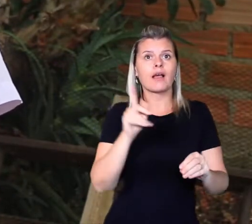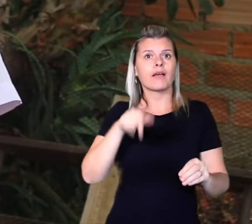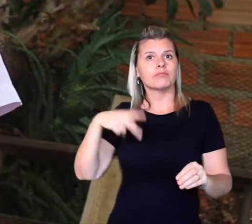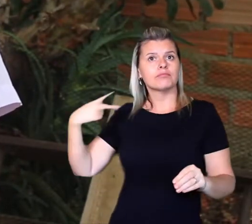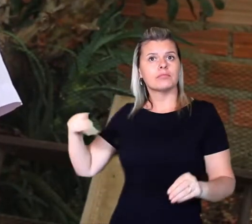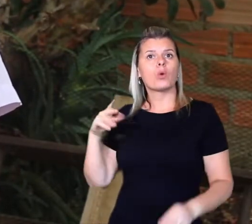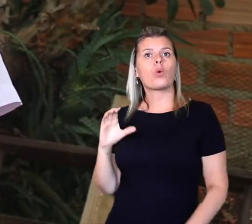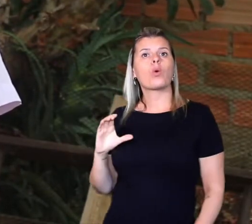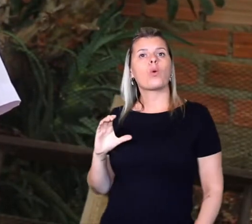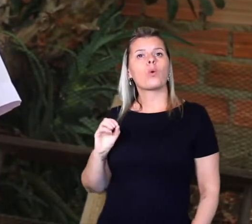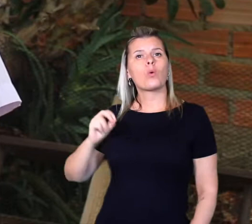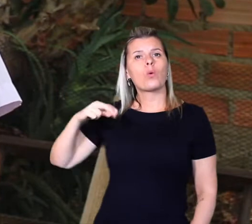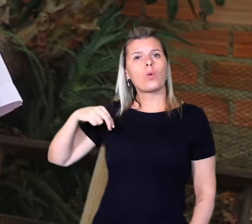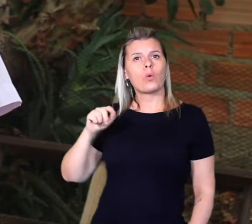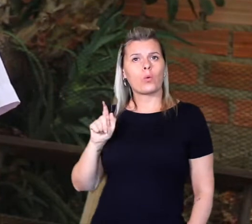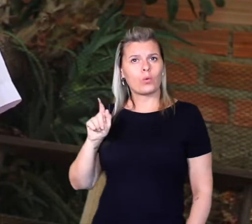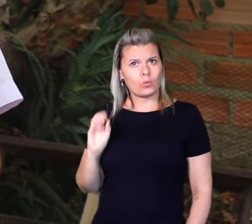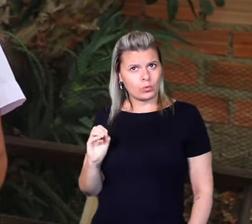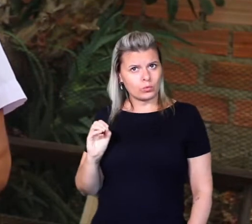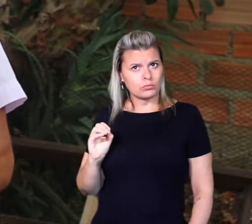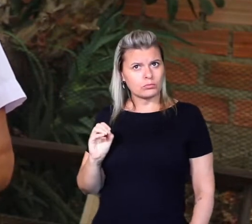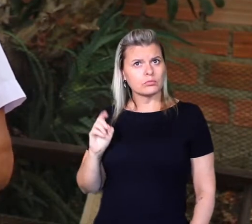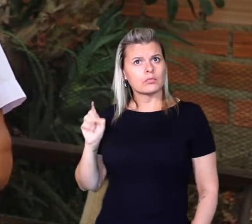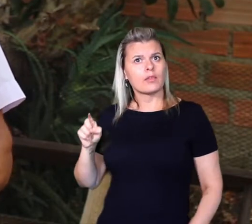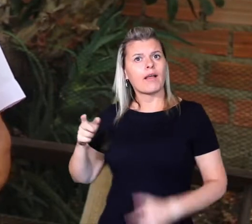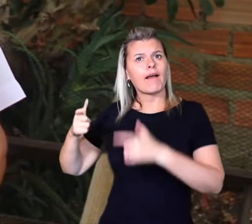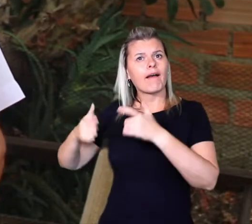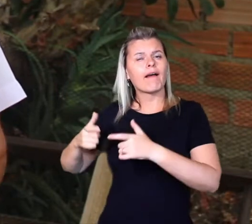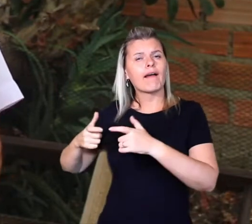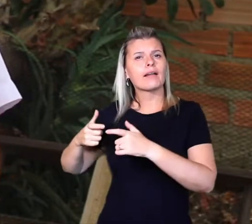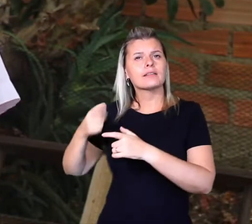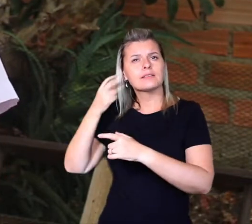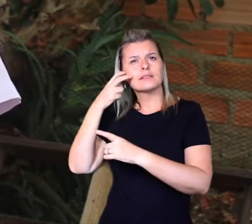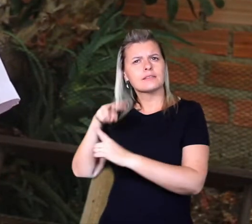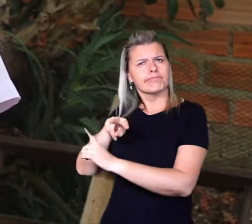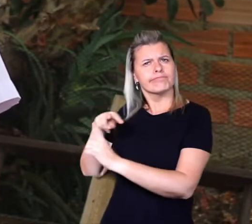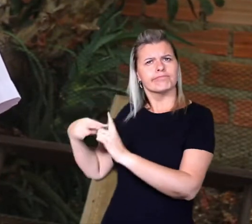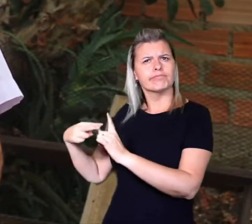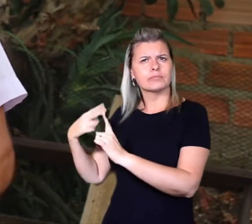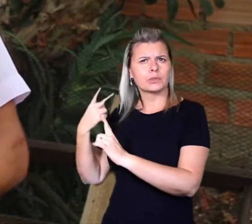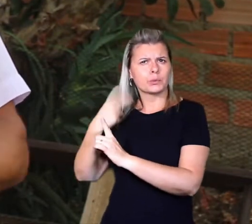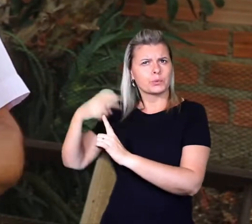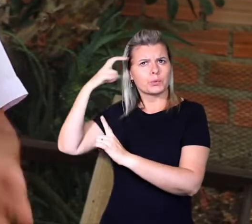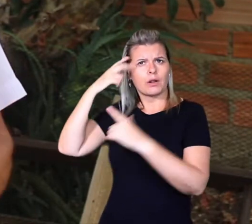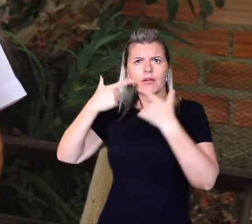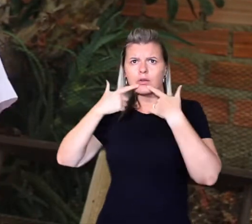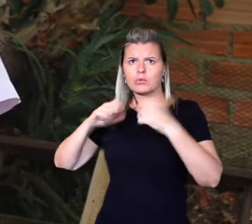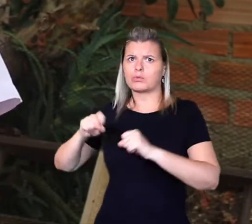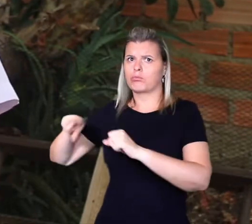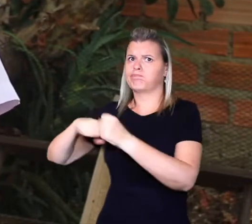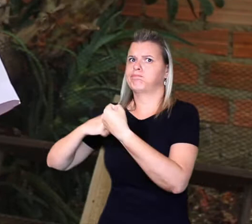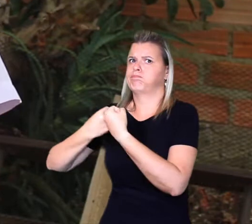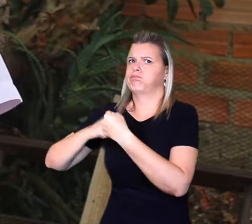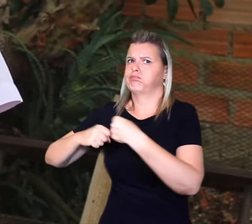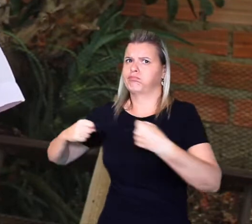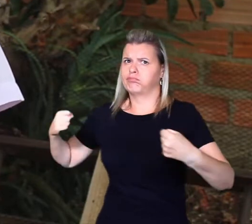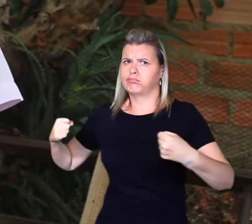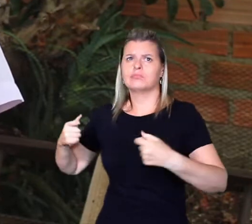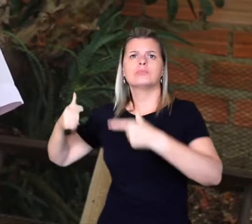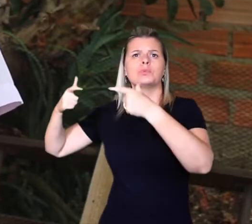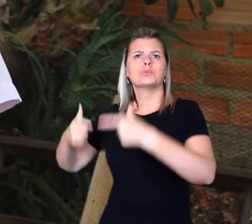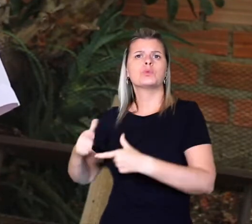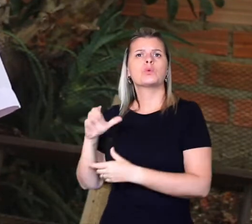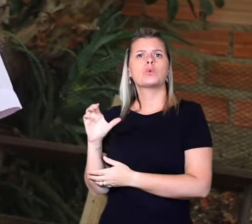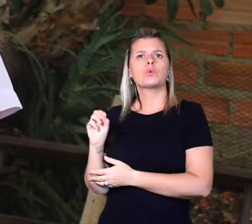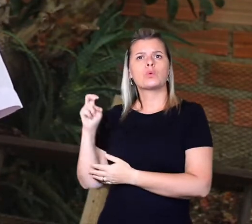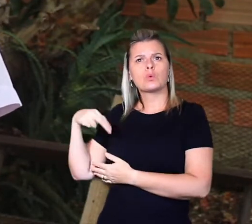vieram do Congo, que é uma área do ponto de vista cultural linguístico grande em termos geográficos, territoriais,